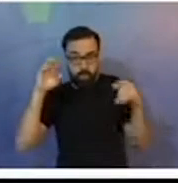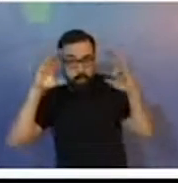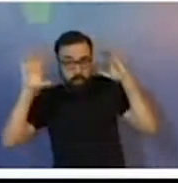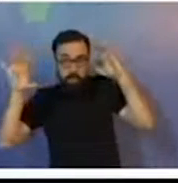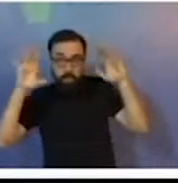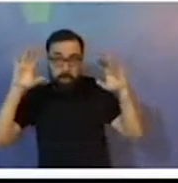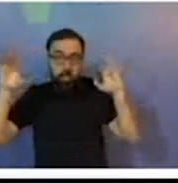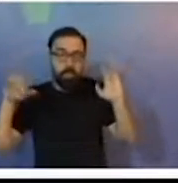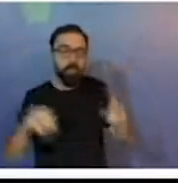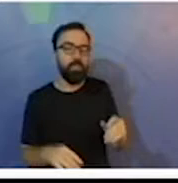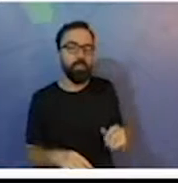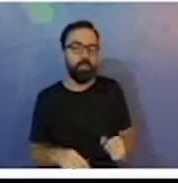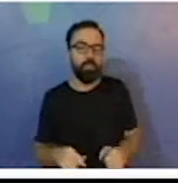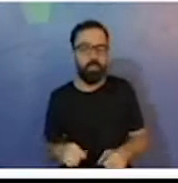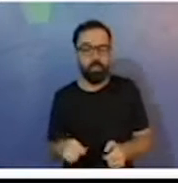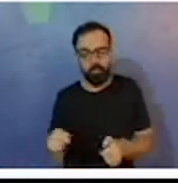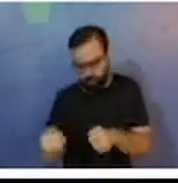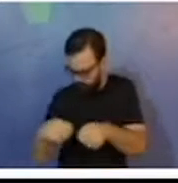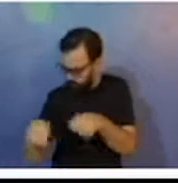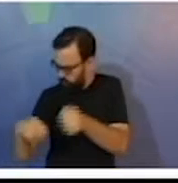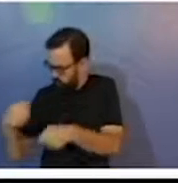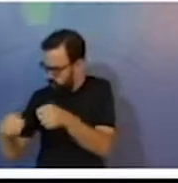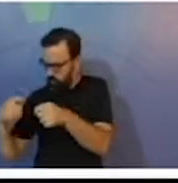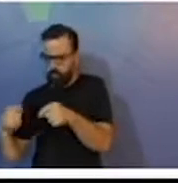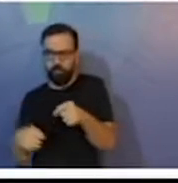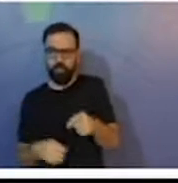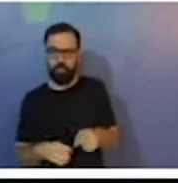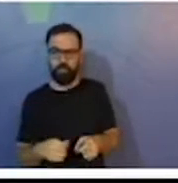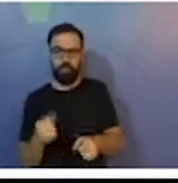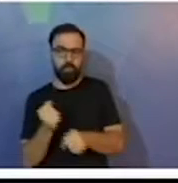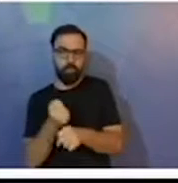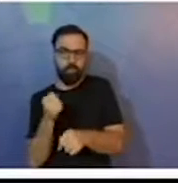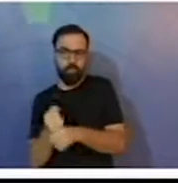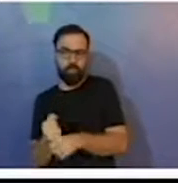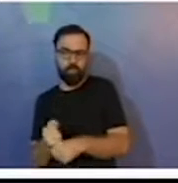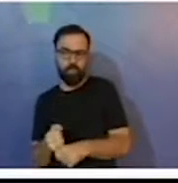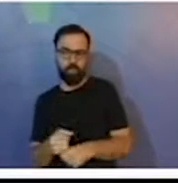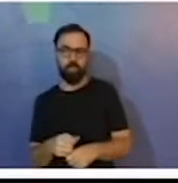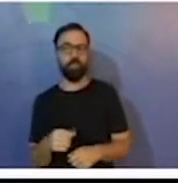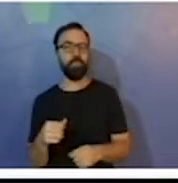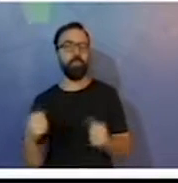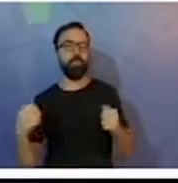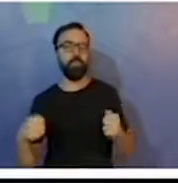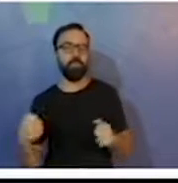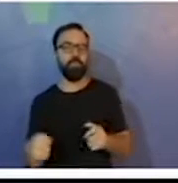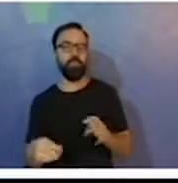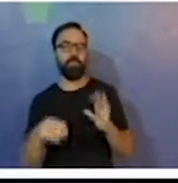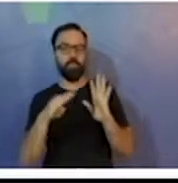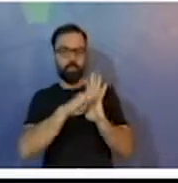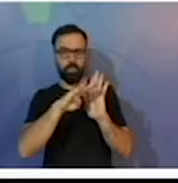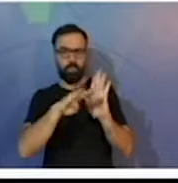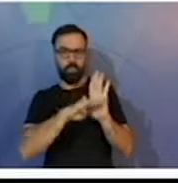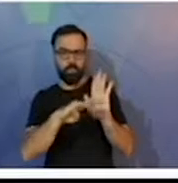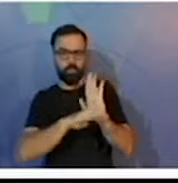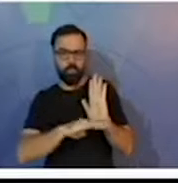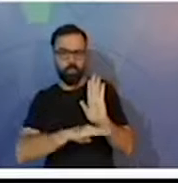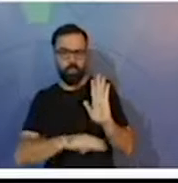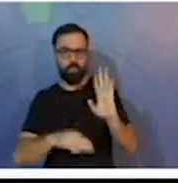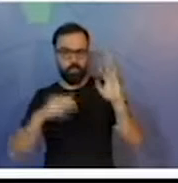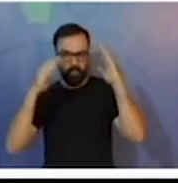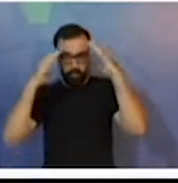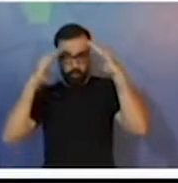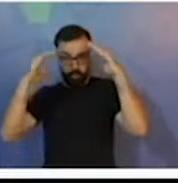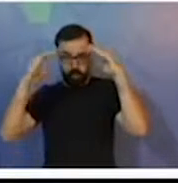para que meus artesanatos saiam bem bonitos preciso seguir instruções à risca